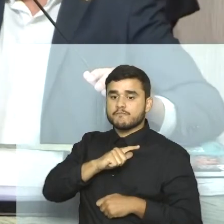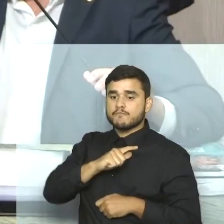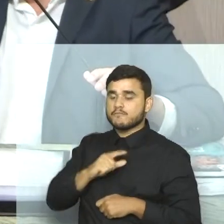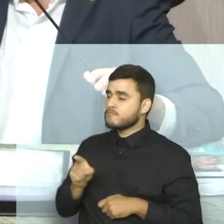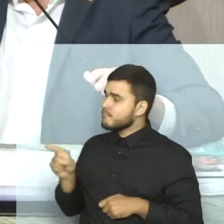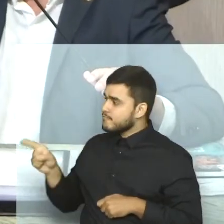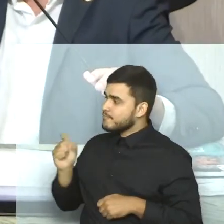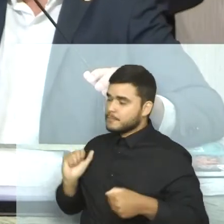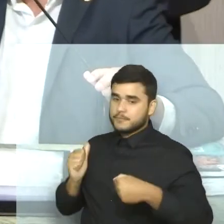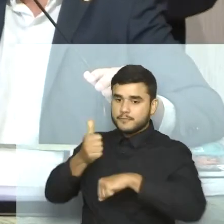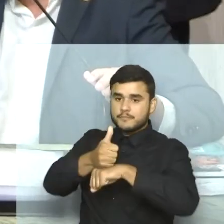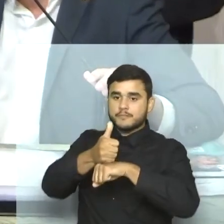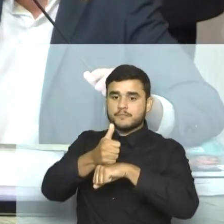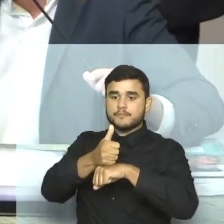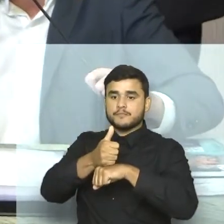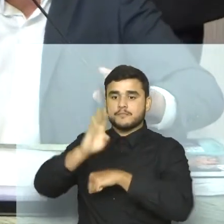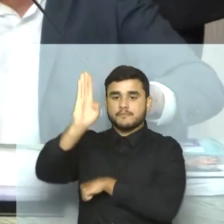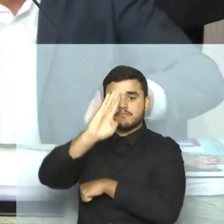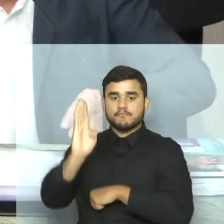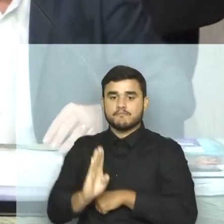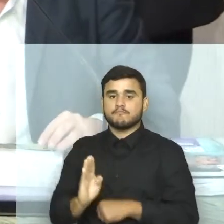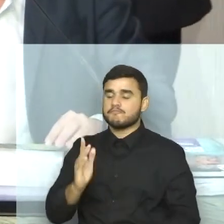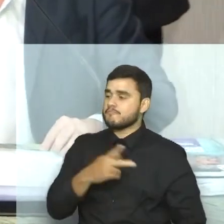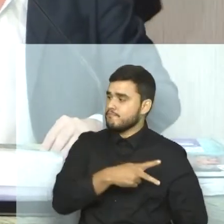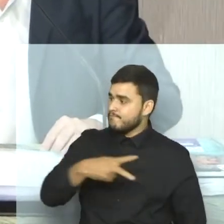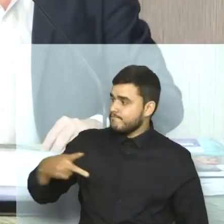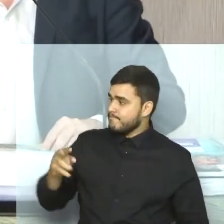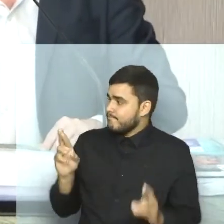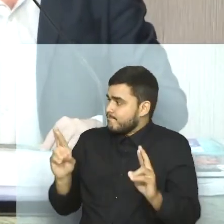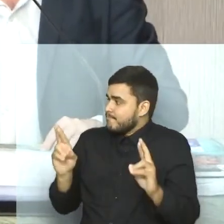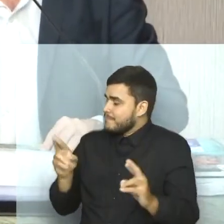pódio mais alto aqui do nosso país.